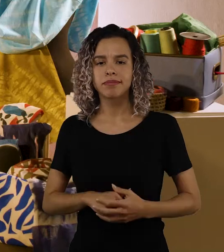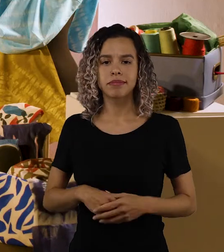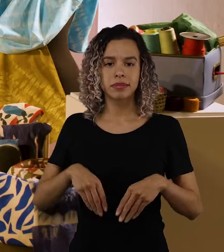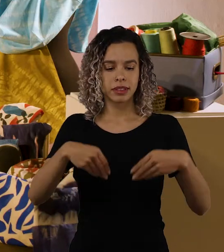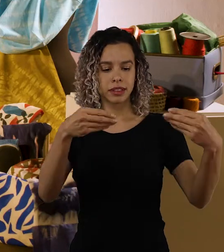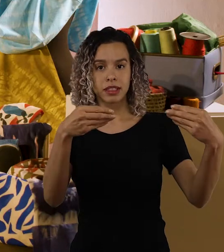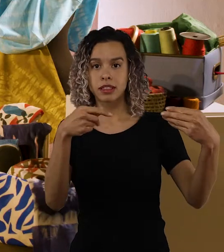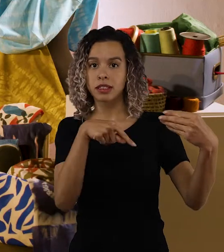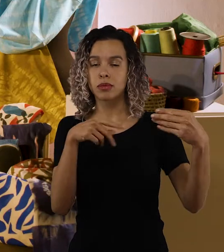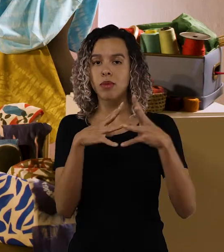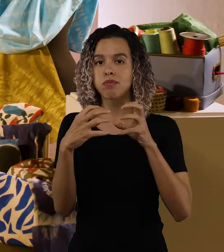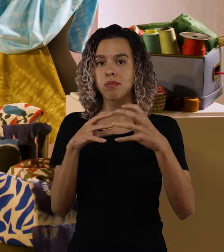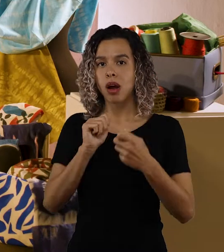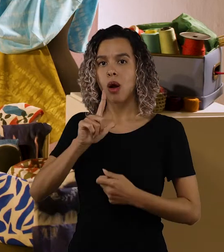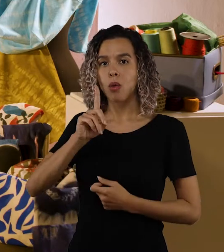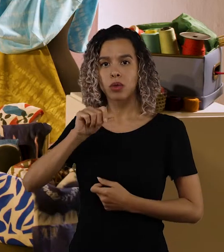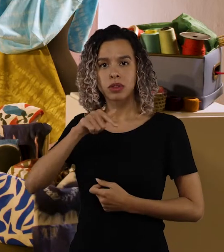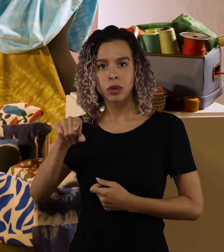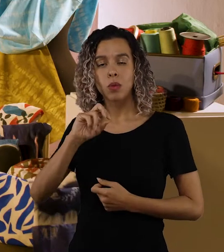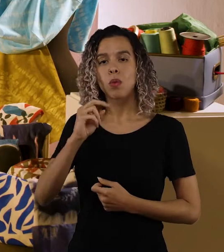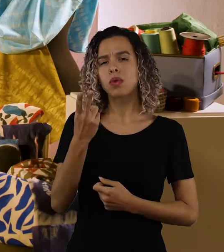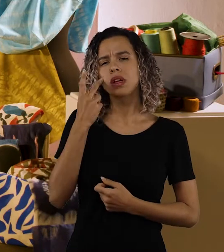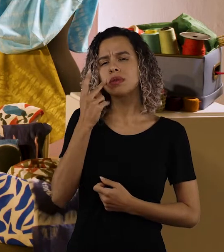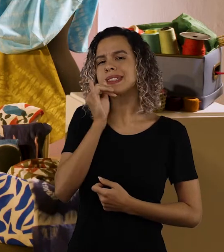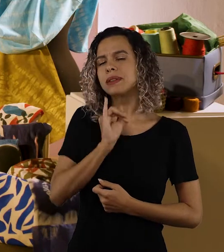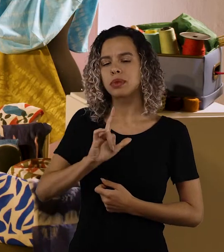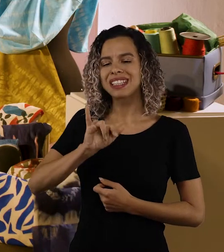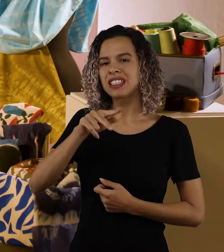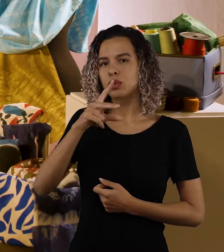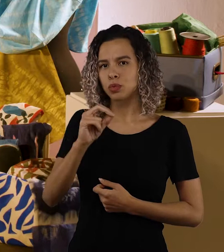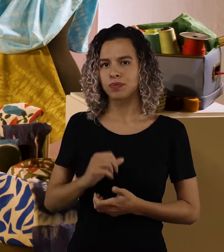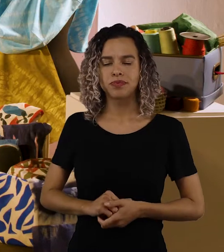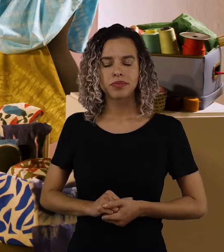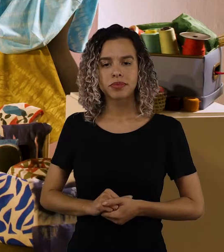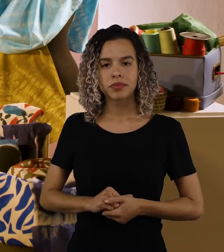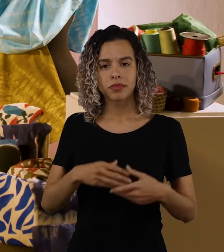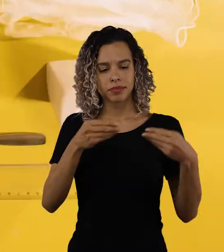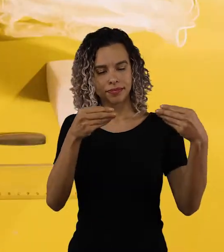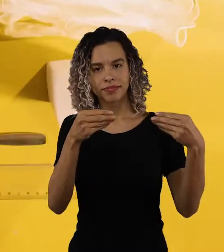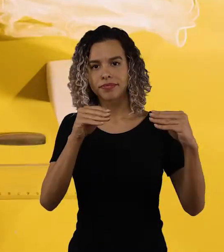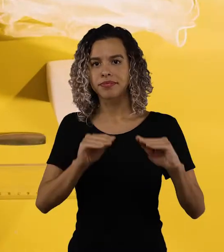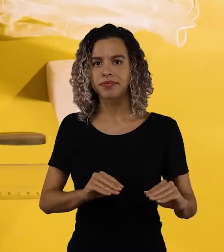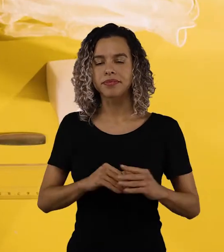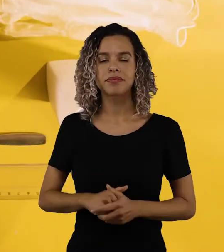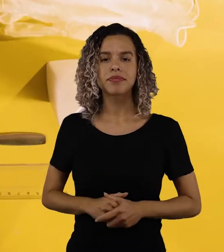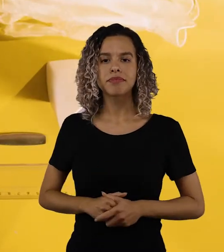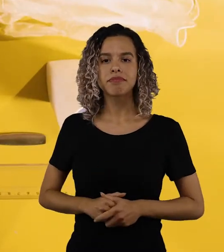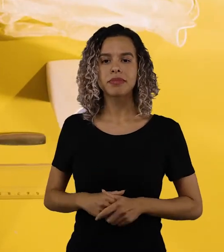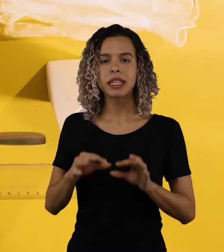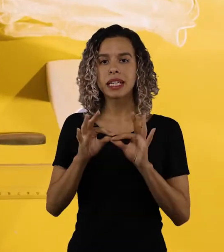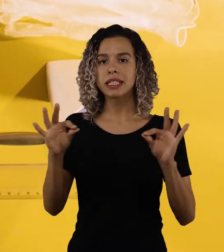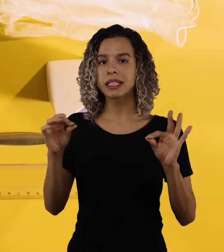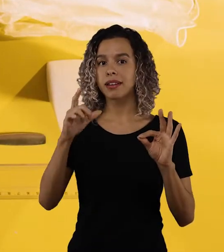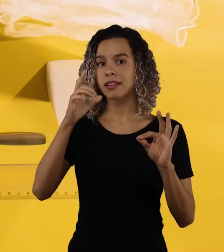de tecido de algodão ou de fibra natural, pode ser o linho, por exemplo. Aqui eu vou usar um algodão. Vamos usar uma